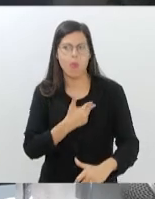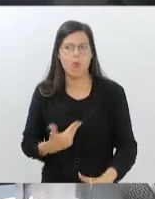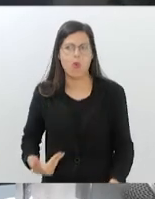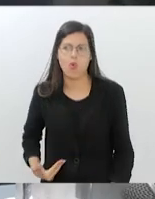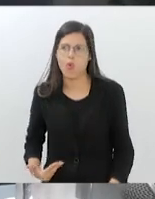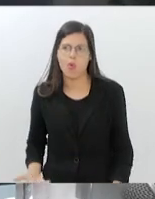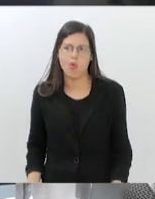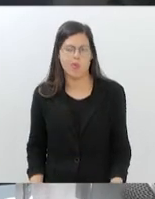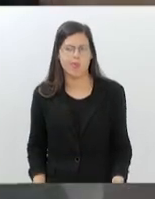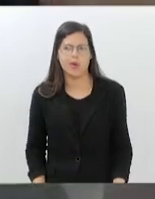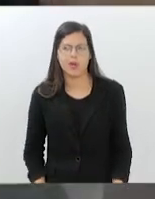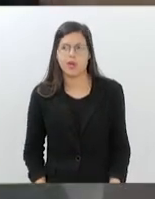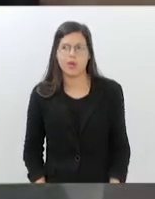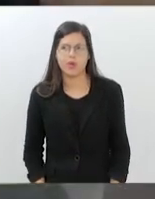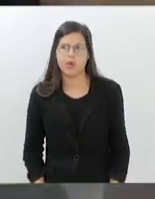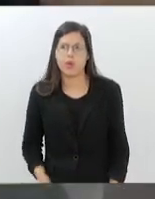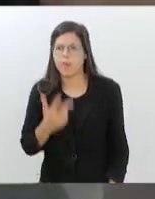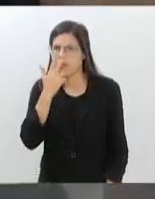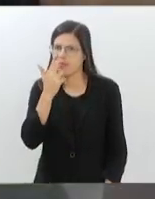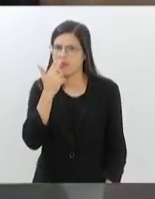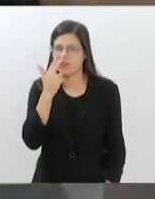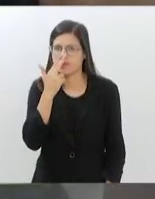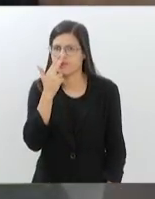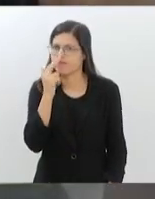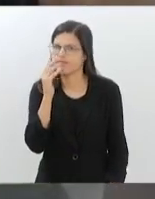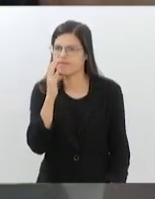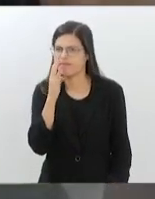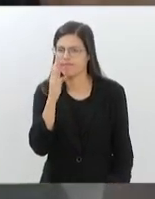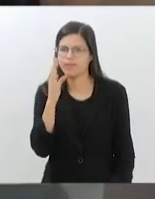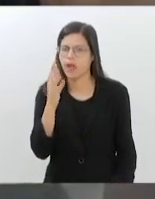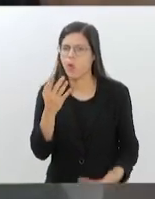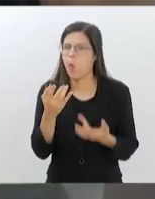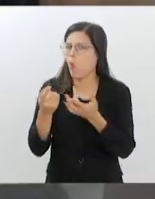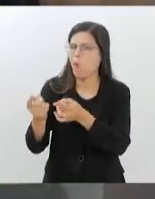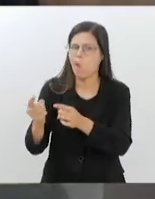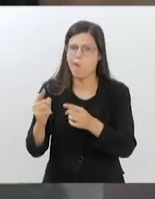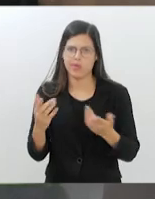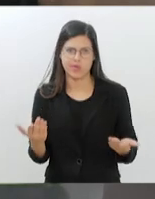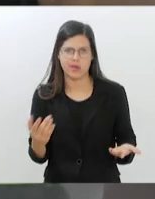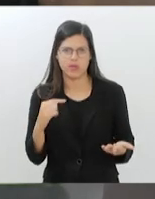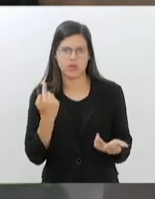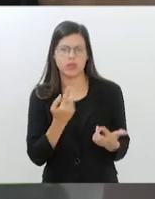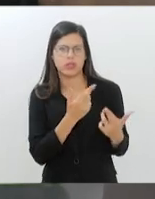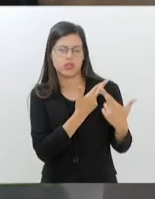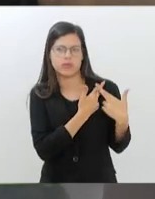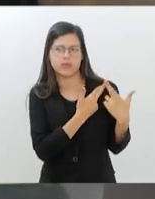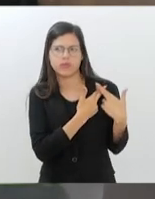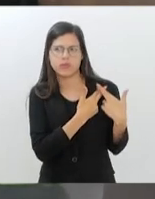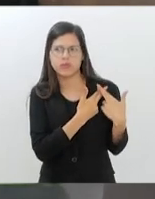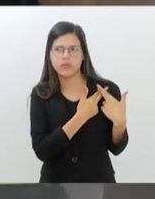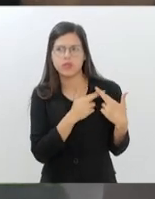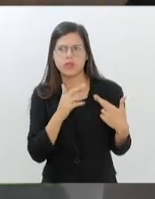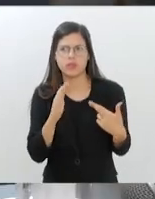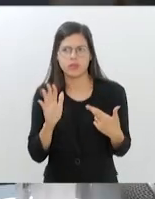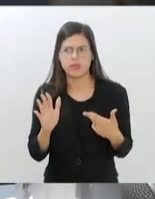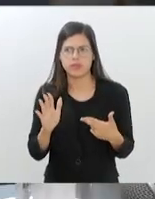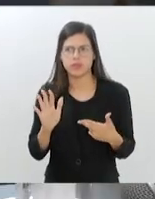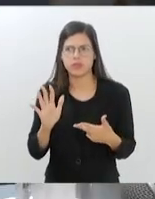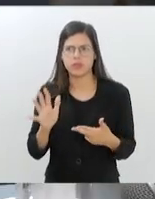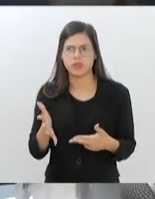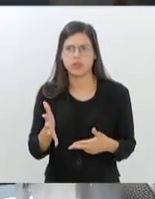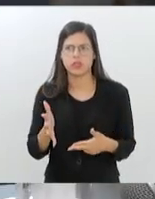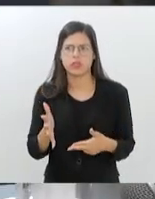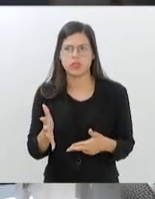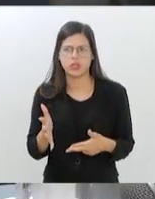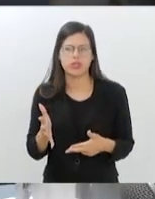Legislativa de uma maneira irremediável rapidíssima parte eu já t distinguindo já passo paraa vossa excelência ainda na qualidade à